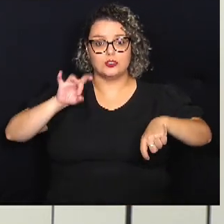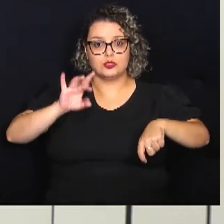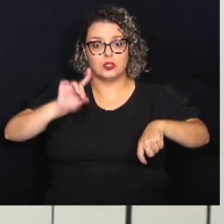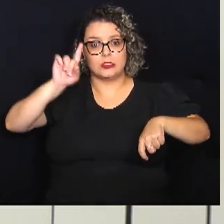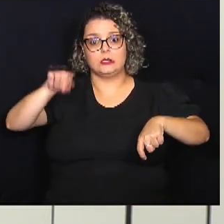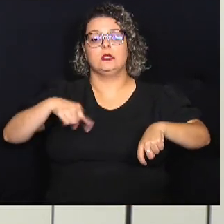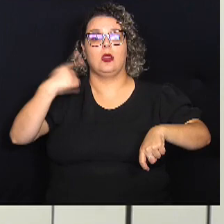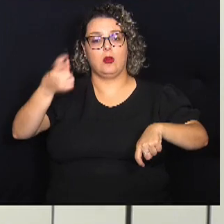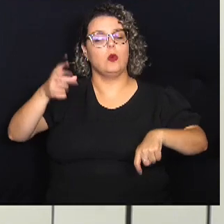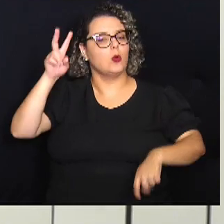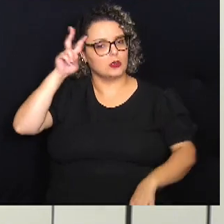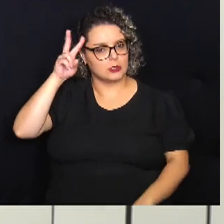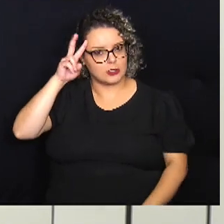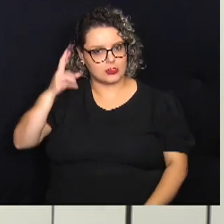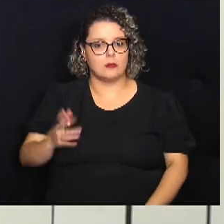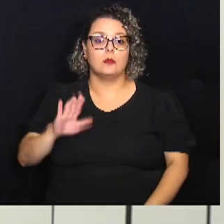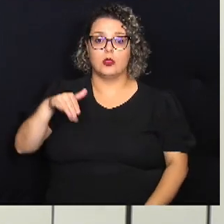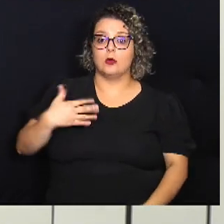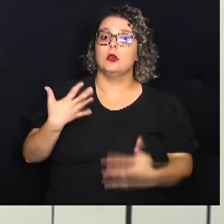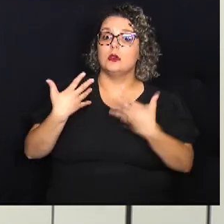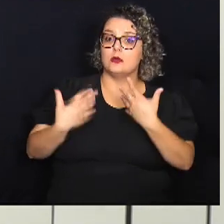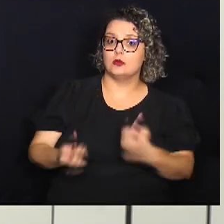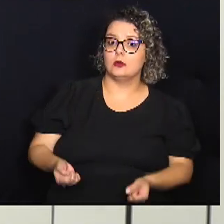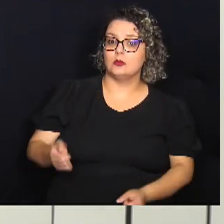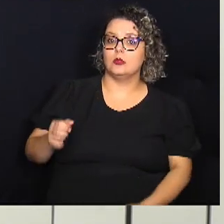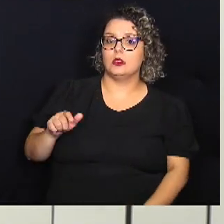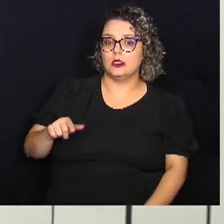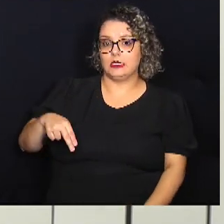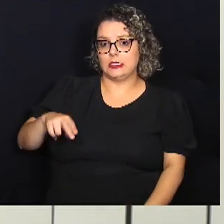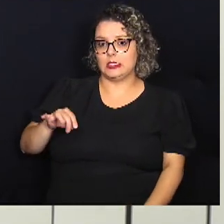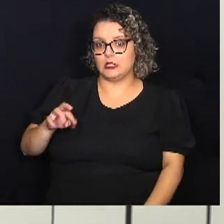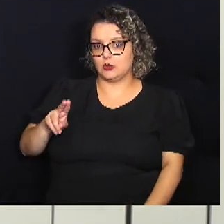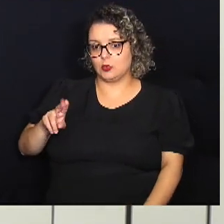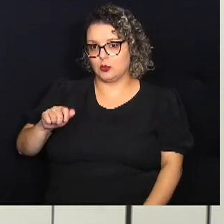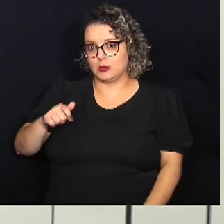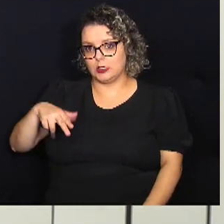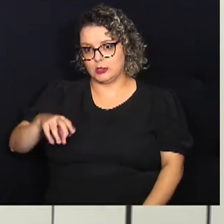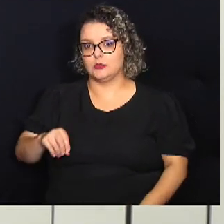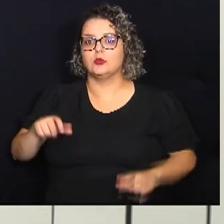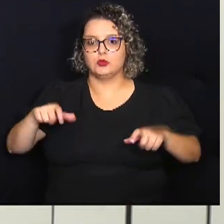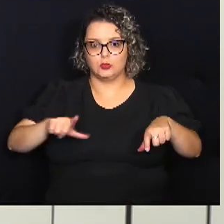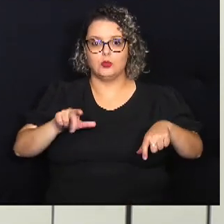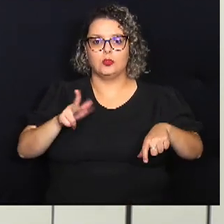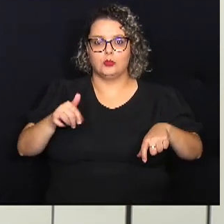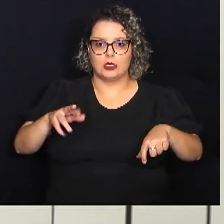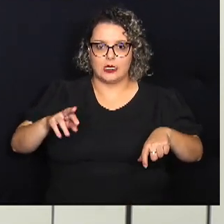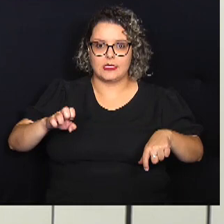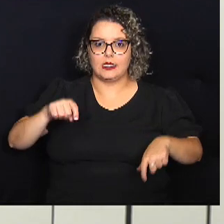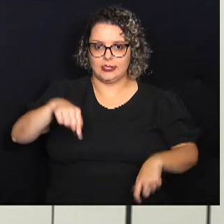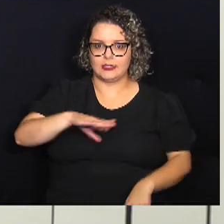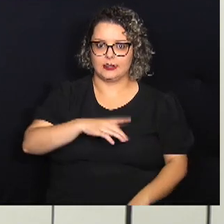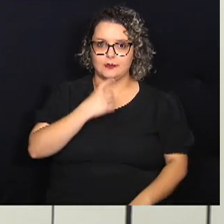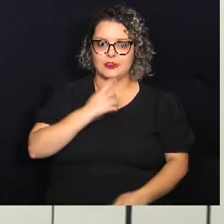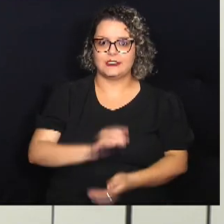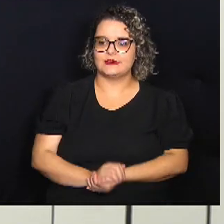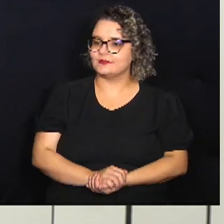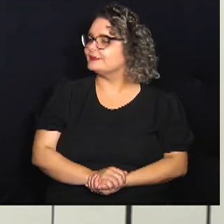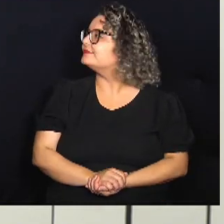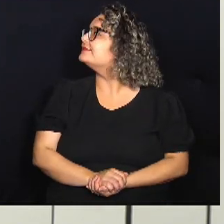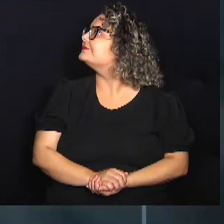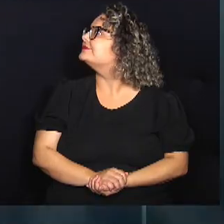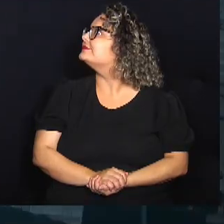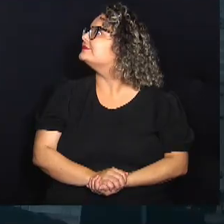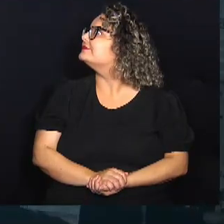próxima segunda-feira, quando recebe o Ituano no estádio Moisés Lucarelli, em Campinas.